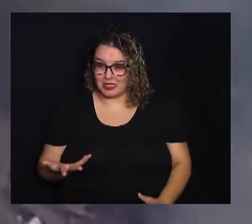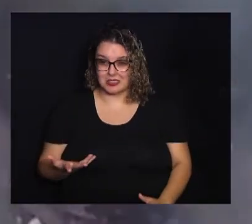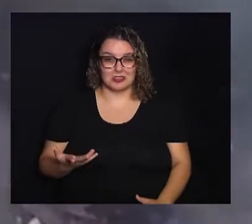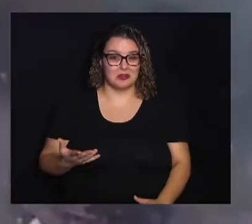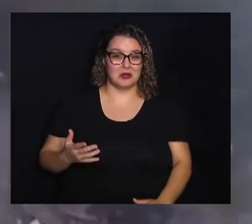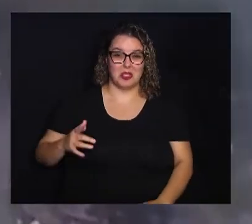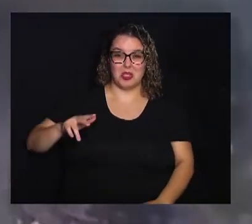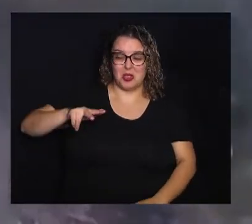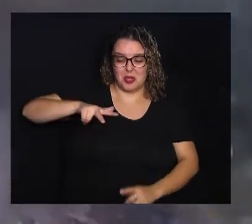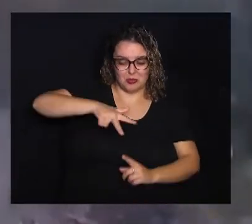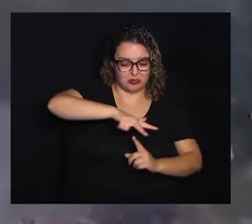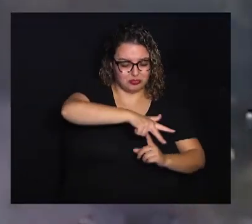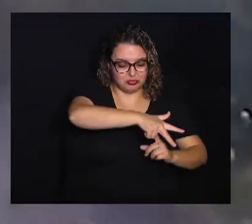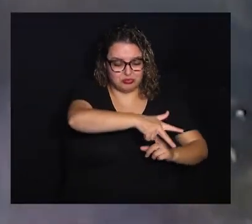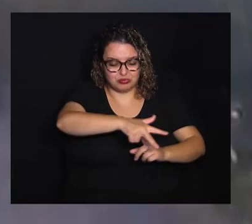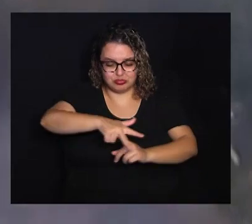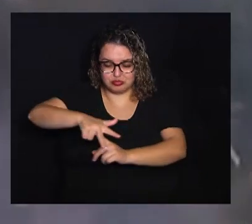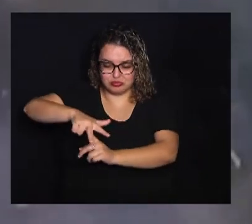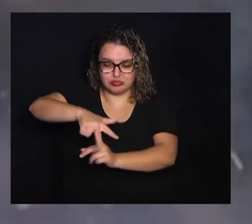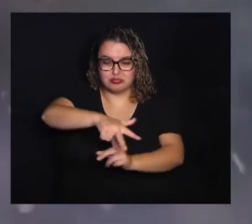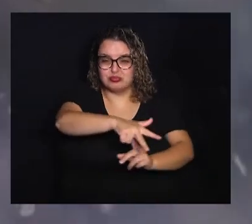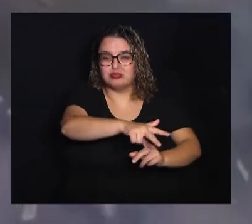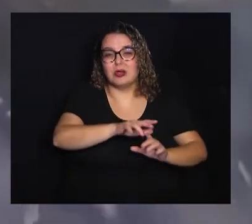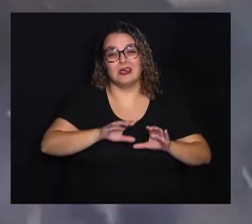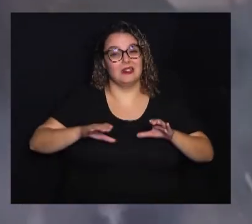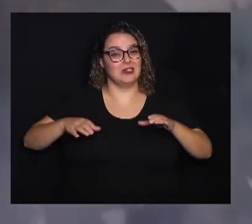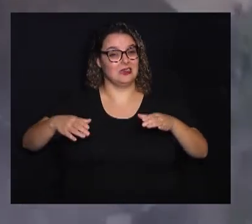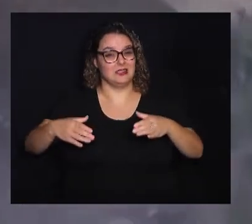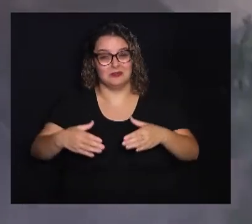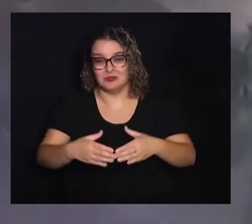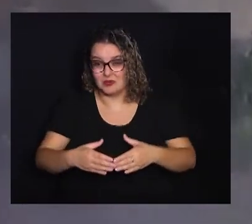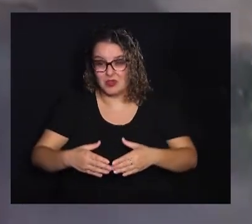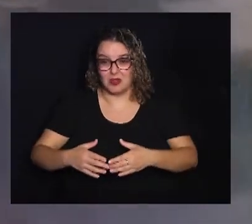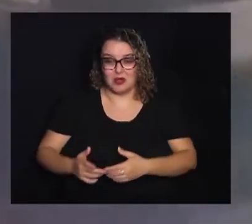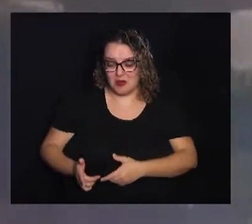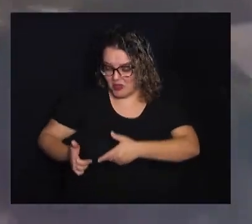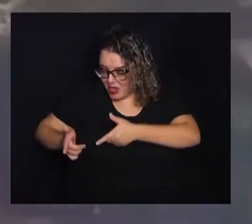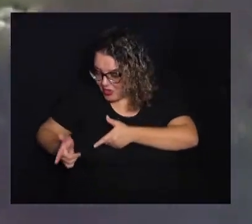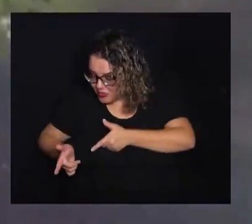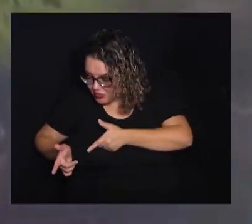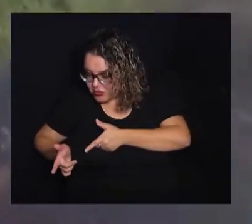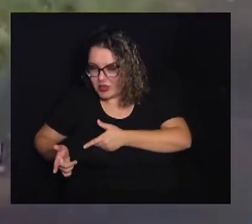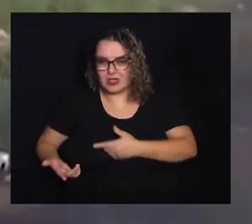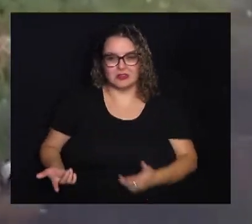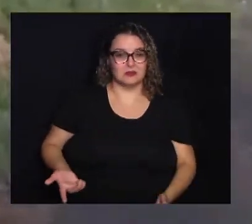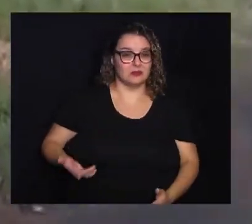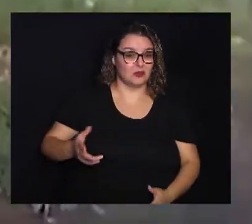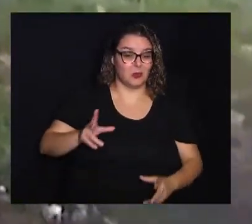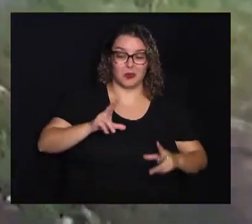águia sobrevoando a comunidade com armas apontadas para a nossa cabeça.